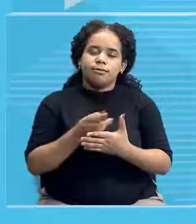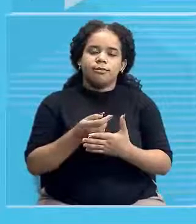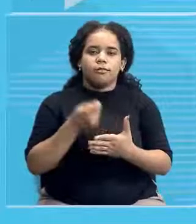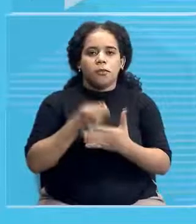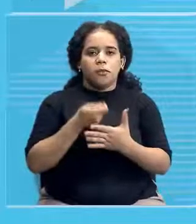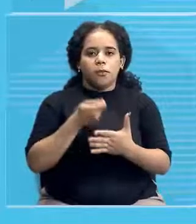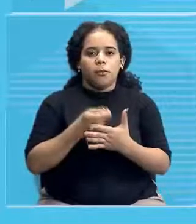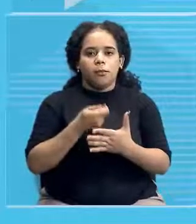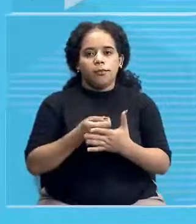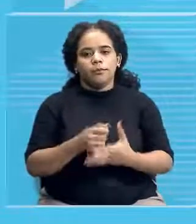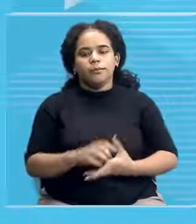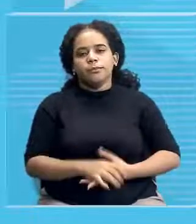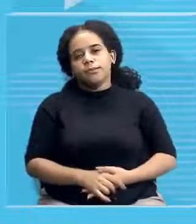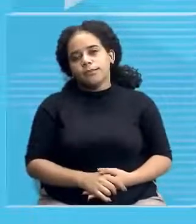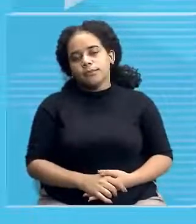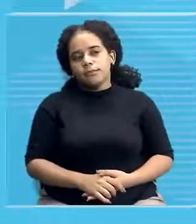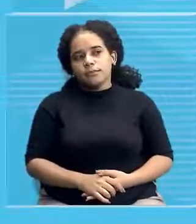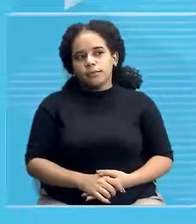Tá?